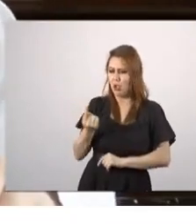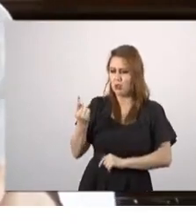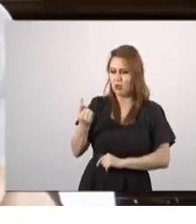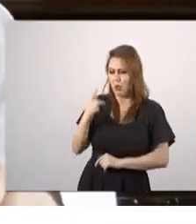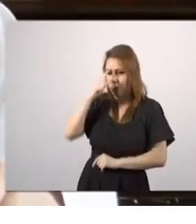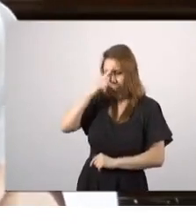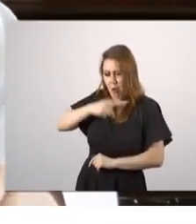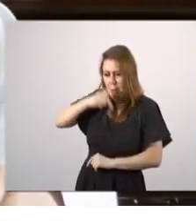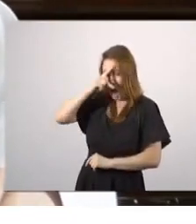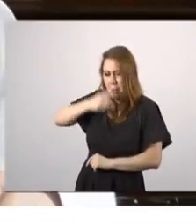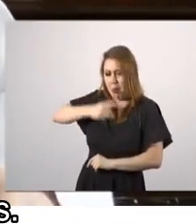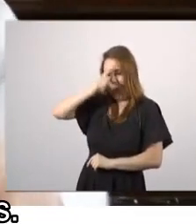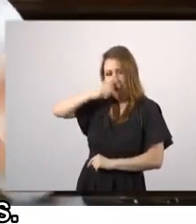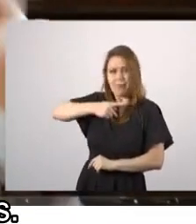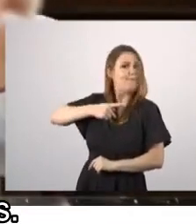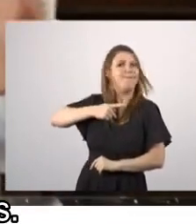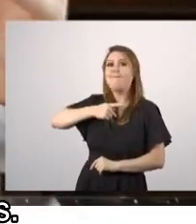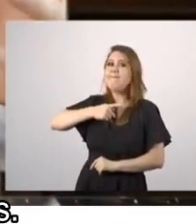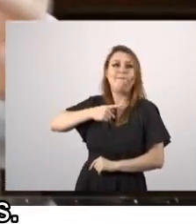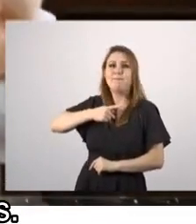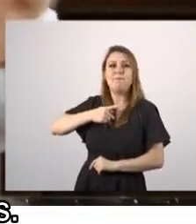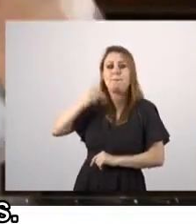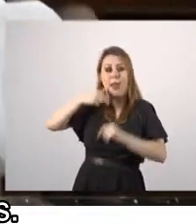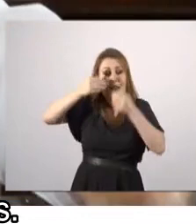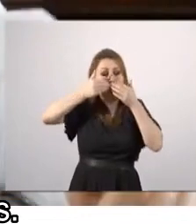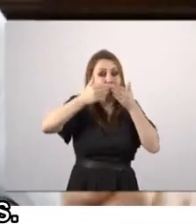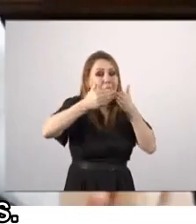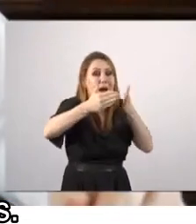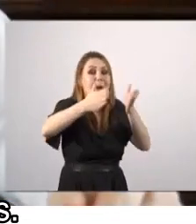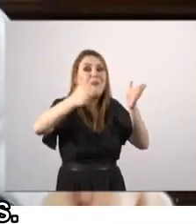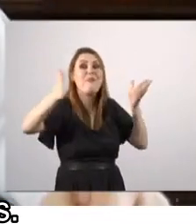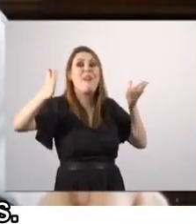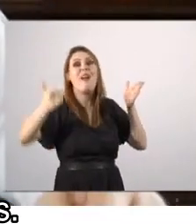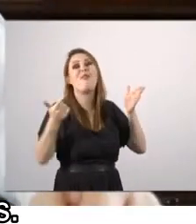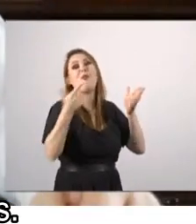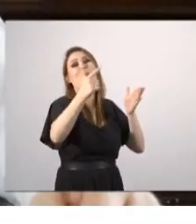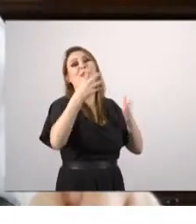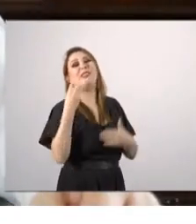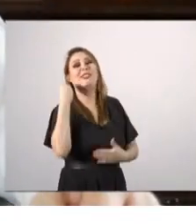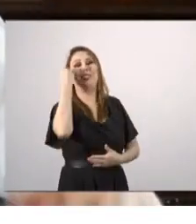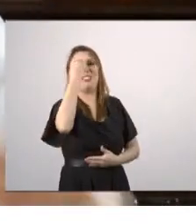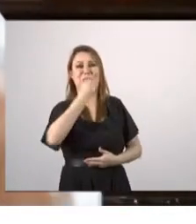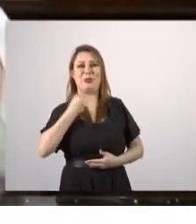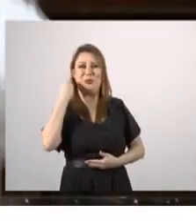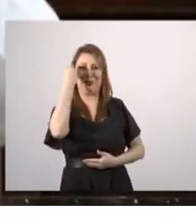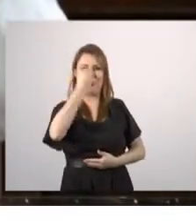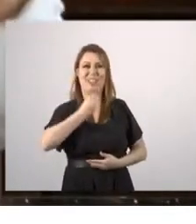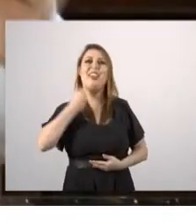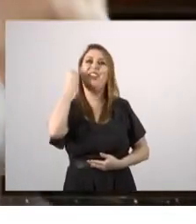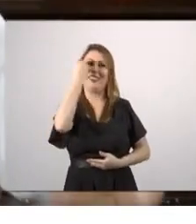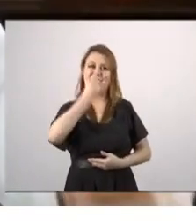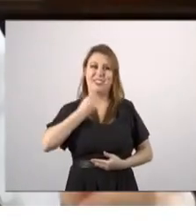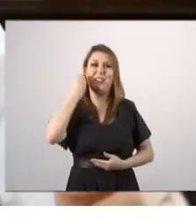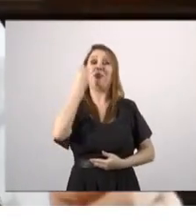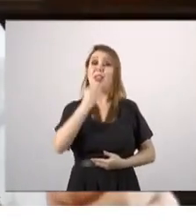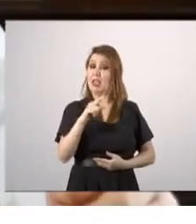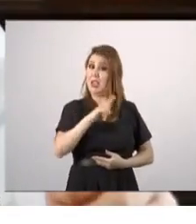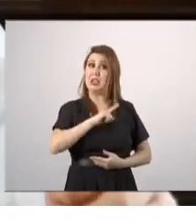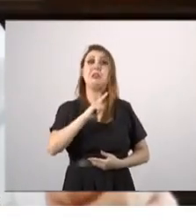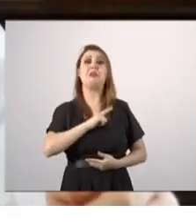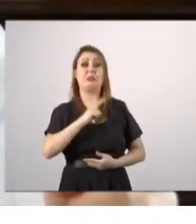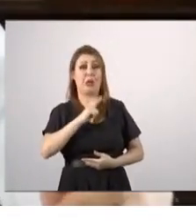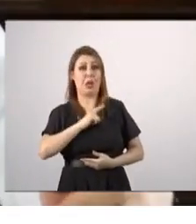mesma. Ela se abre para outras experiências e que há outros